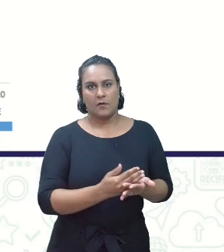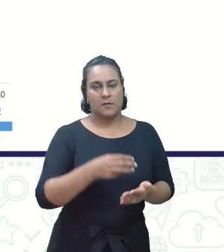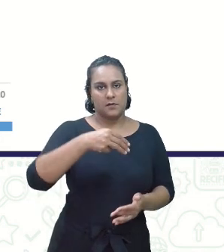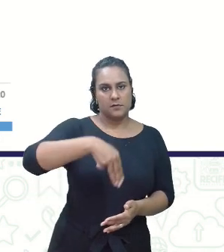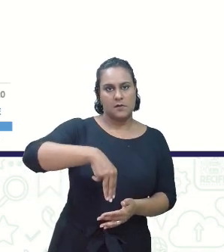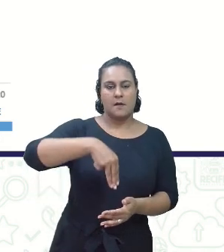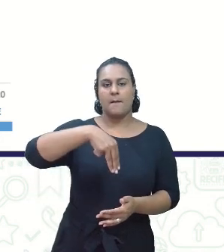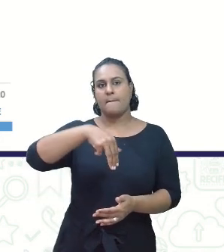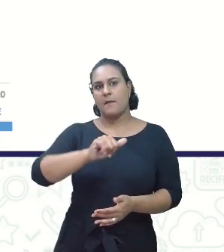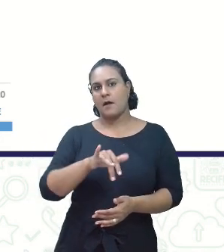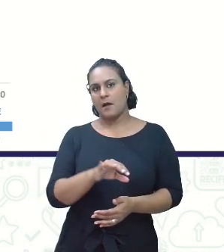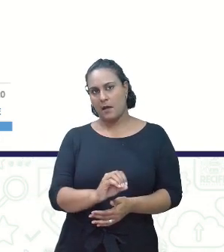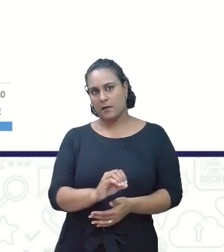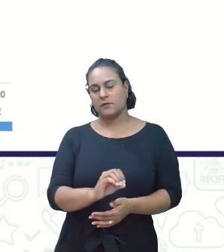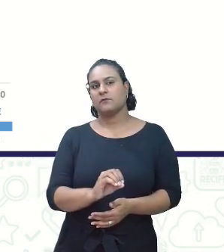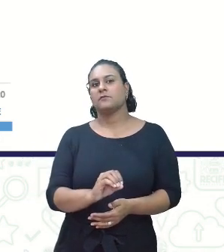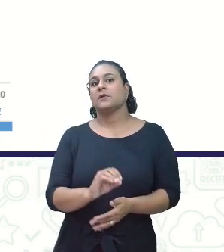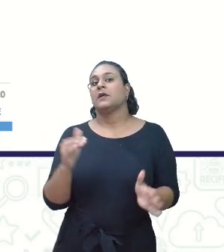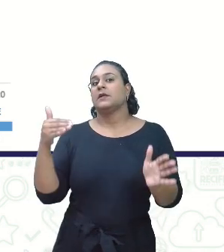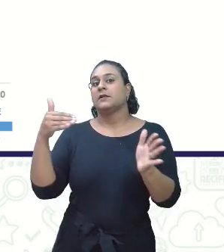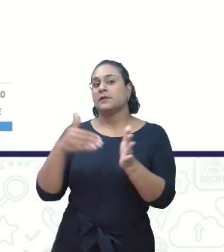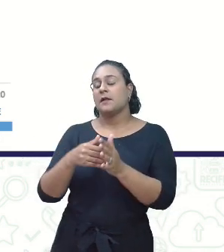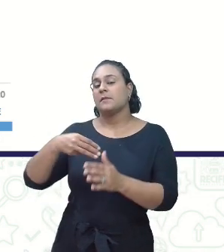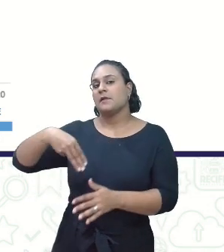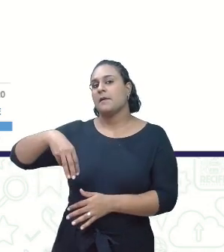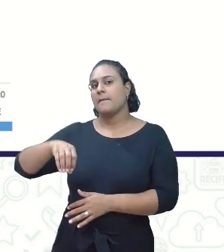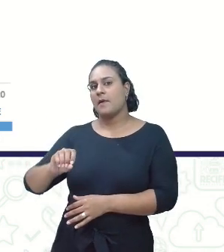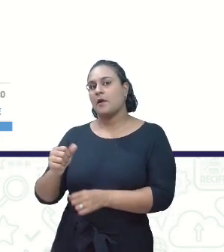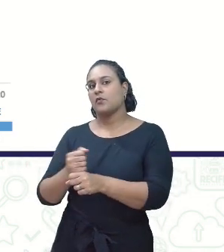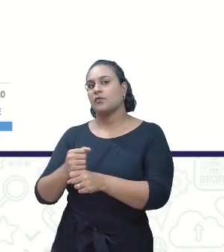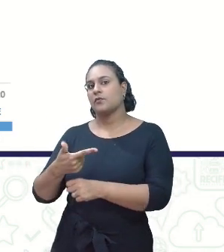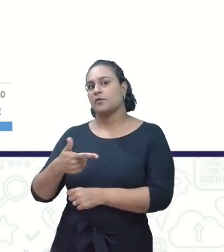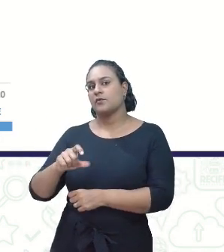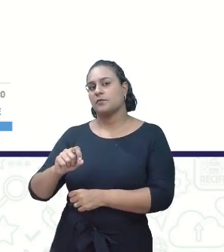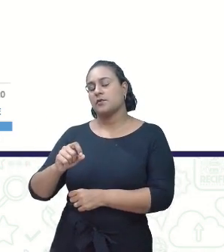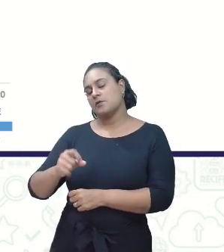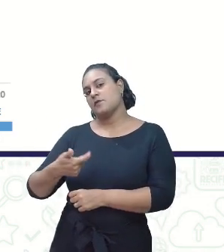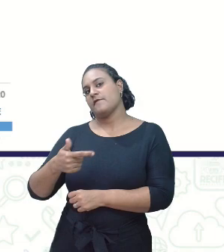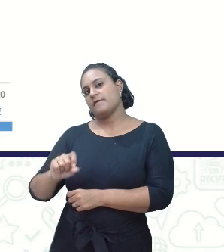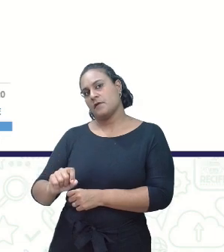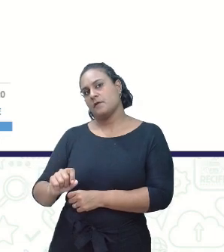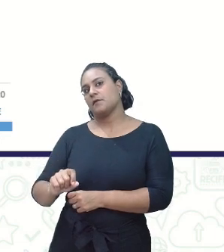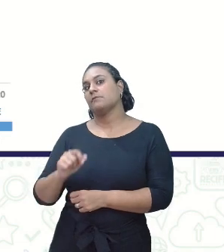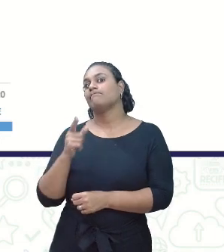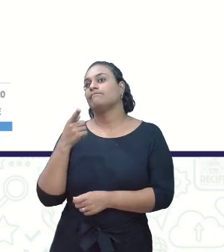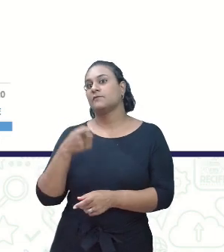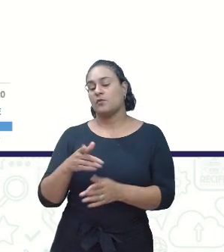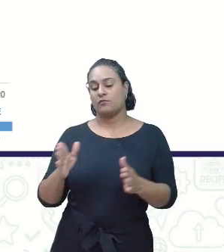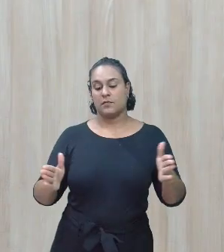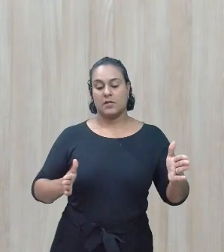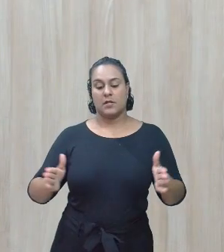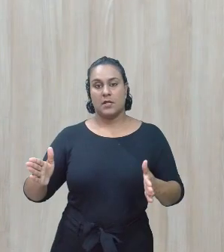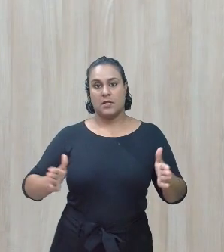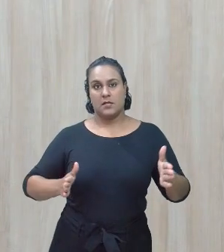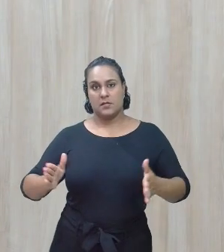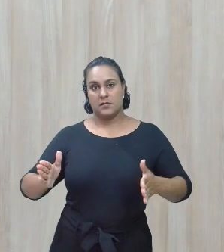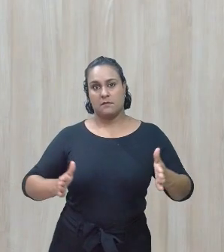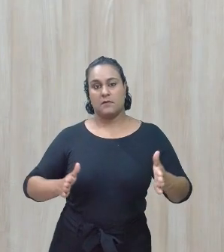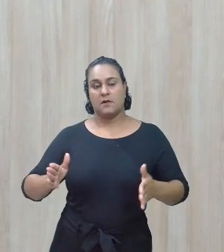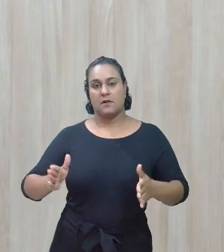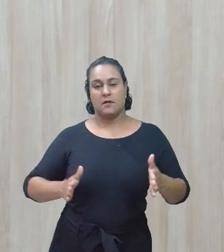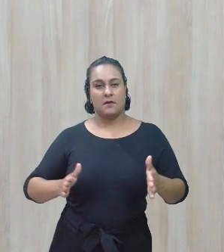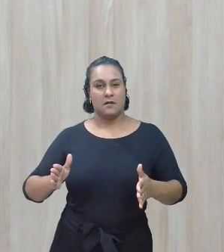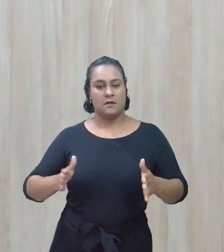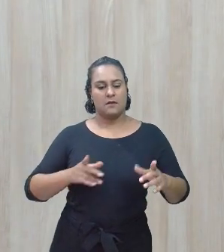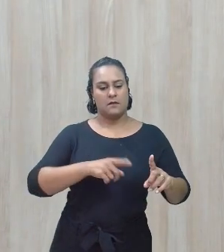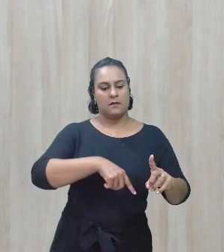maio de 2019, terminando em maio de 2020. Então, de acordo com esse ano, de maio a maio, ele está sendo